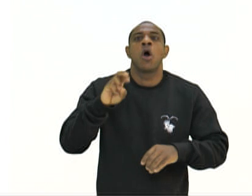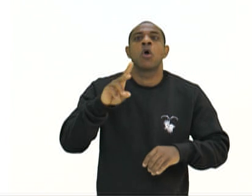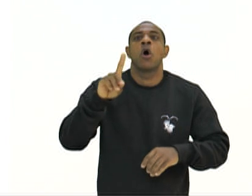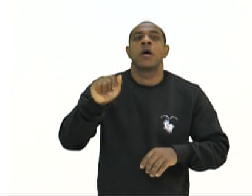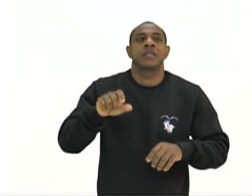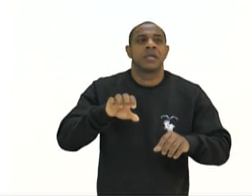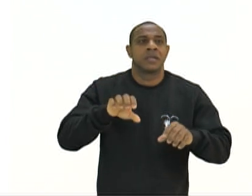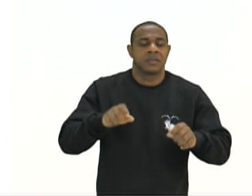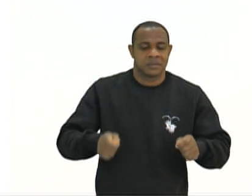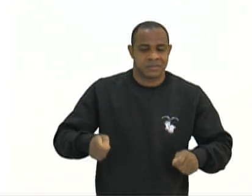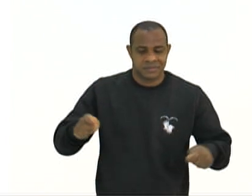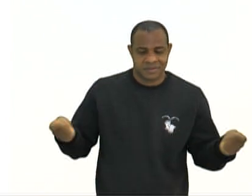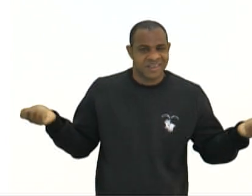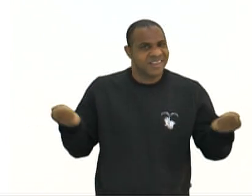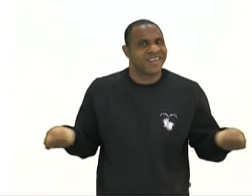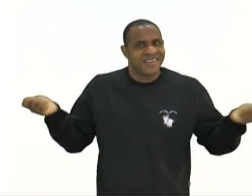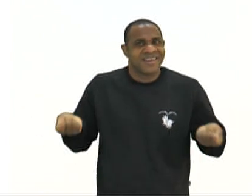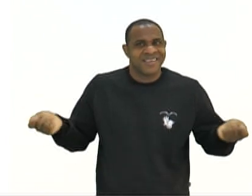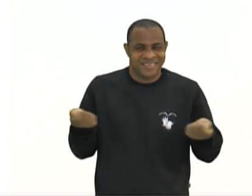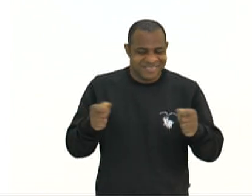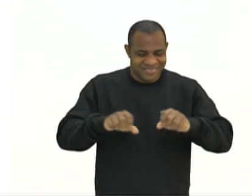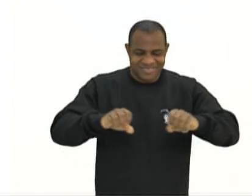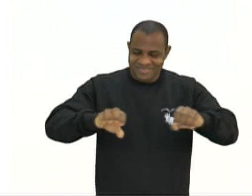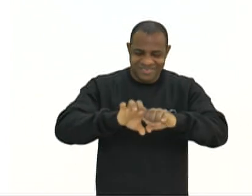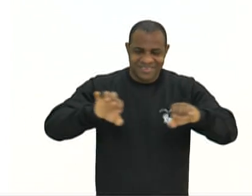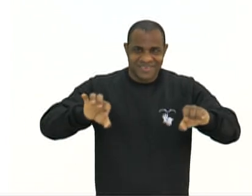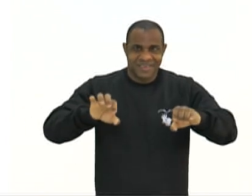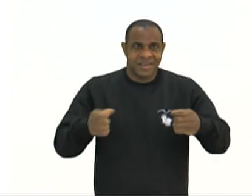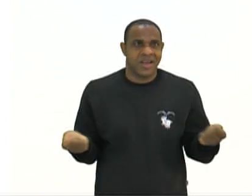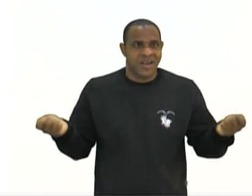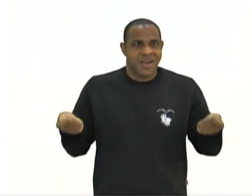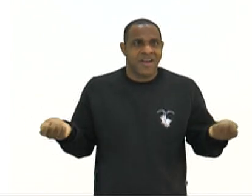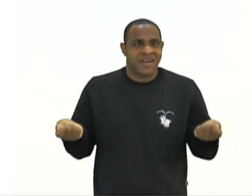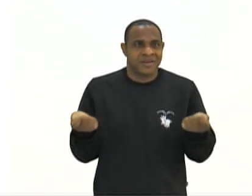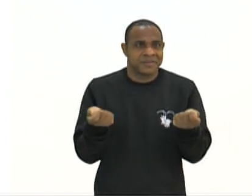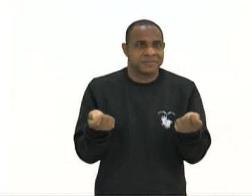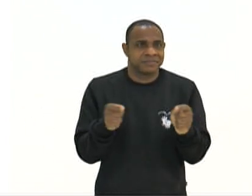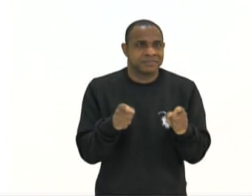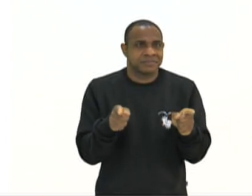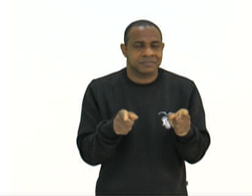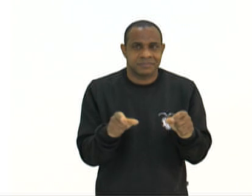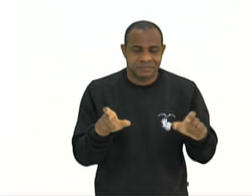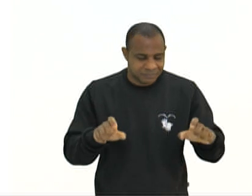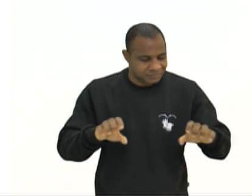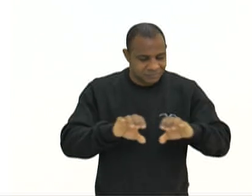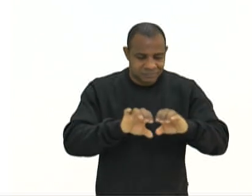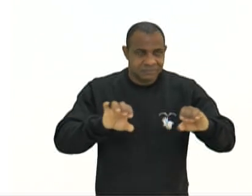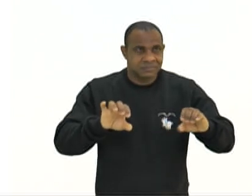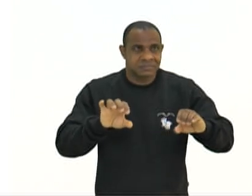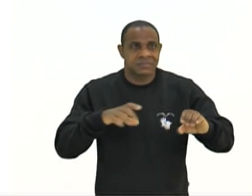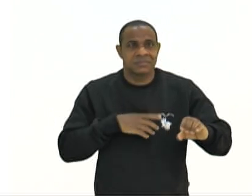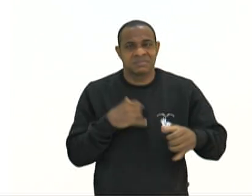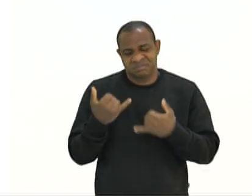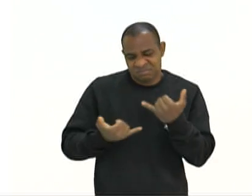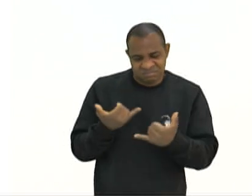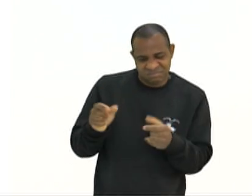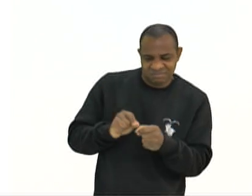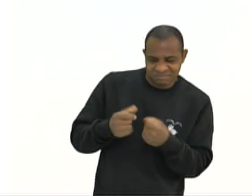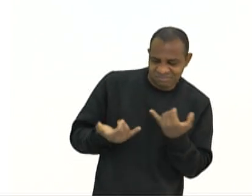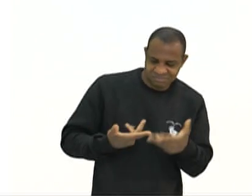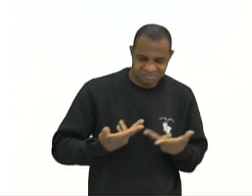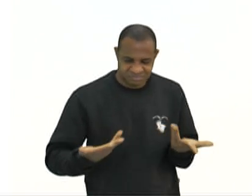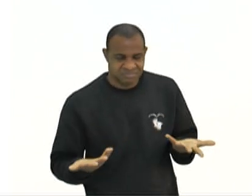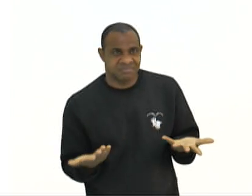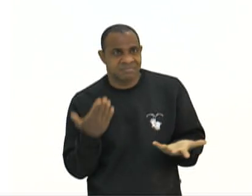acontecer? Crianças vêm a trabalhar de maneira a estar fazendo suas atividades. Então, uma